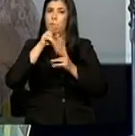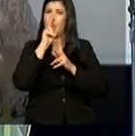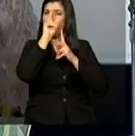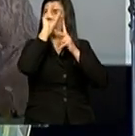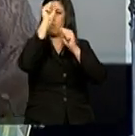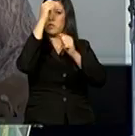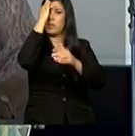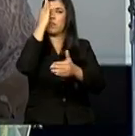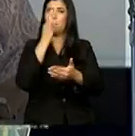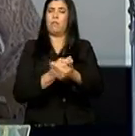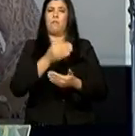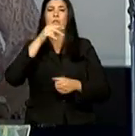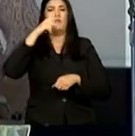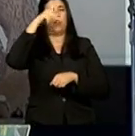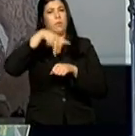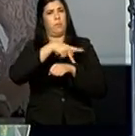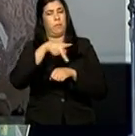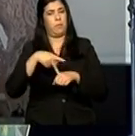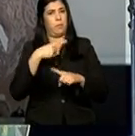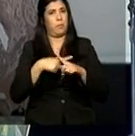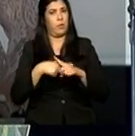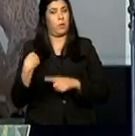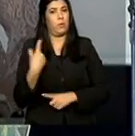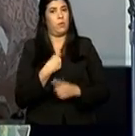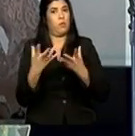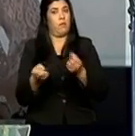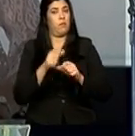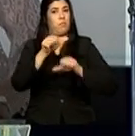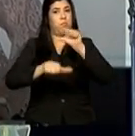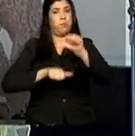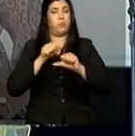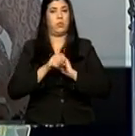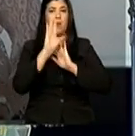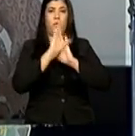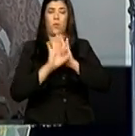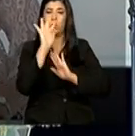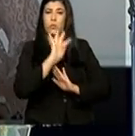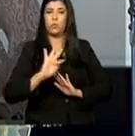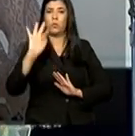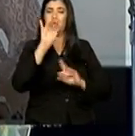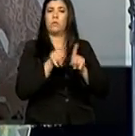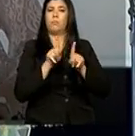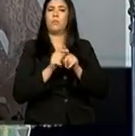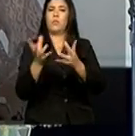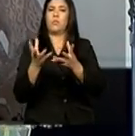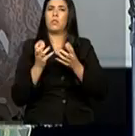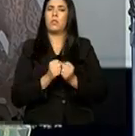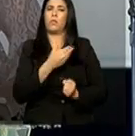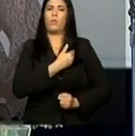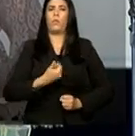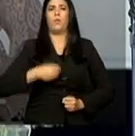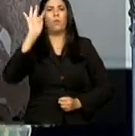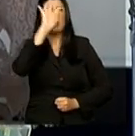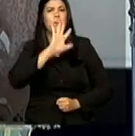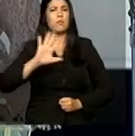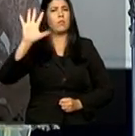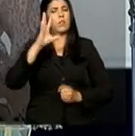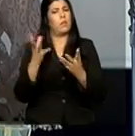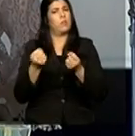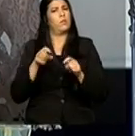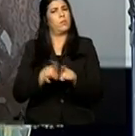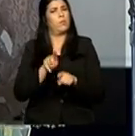da fé nesse país, porque vamos mudar a Constituição para permitir que o governo federal